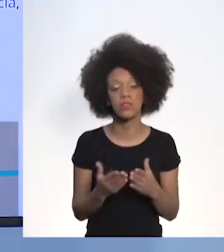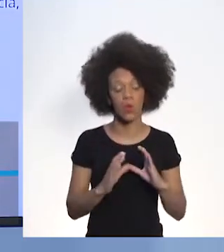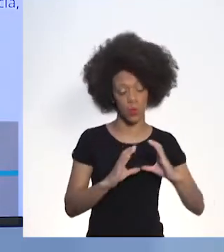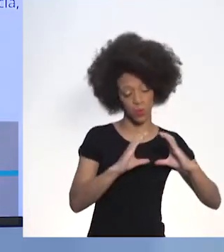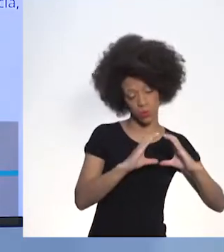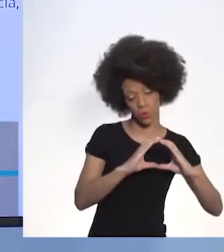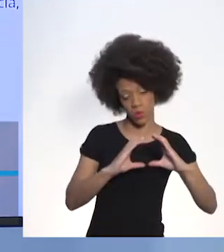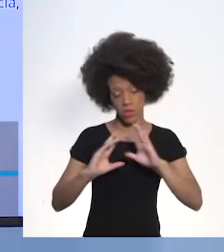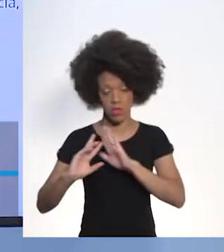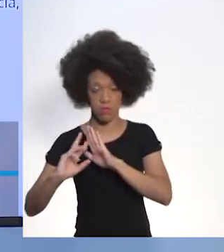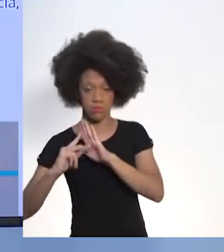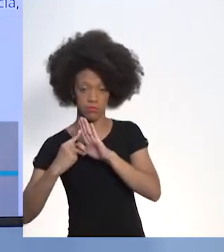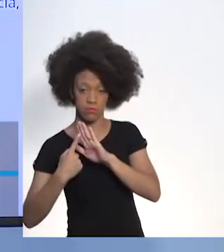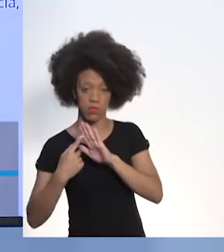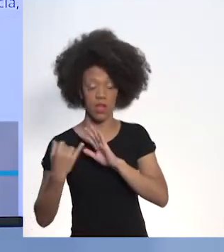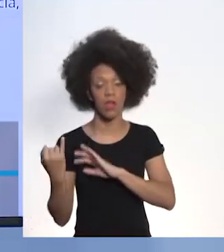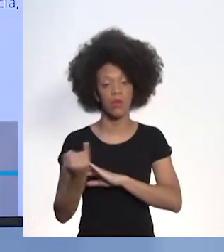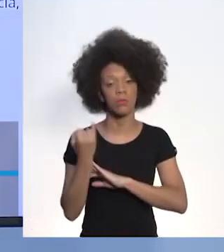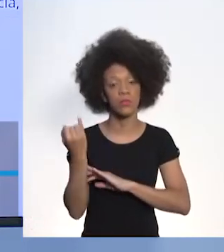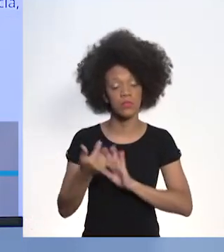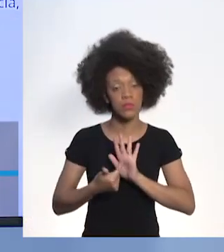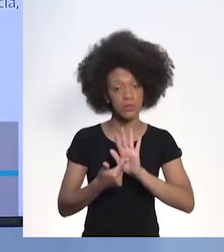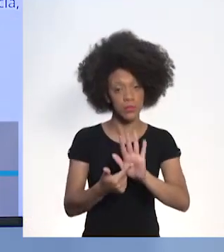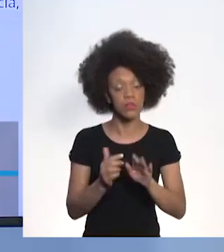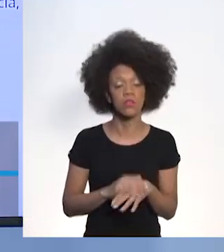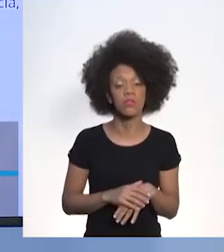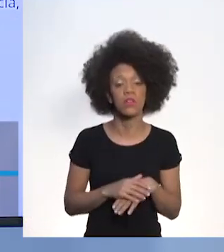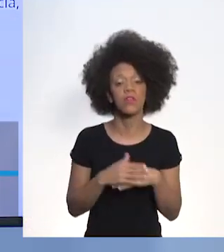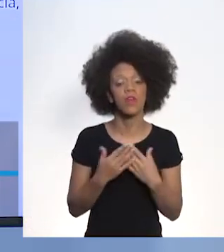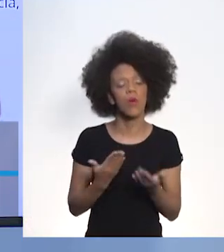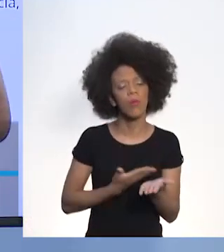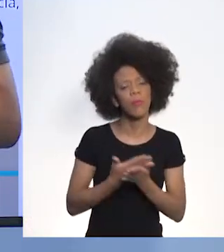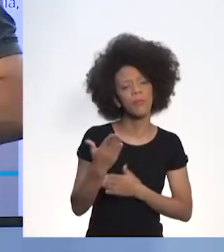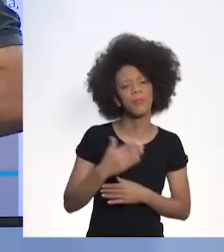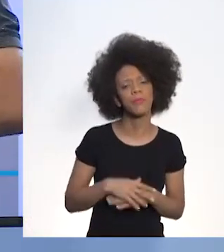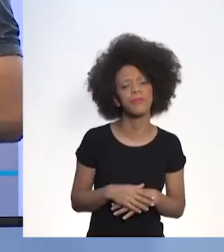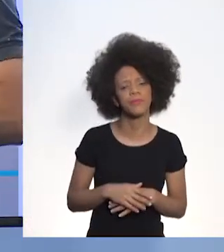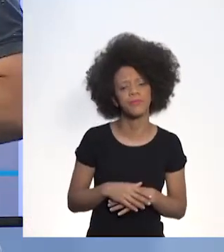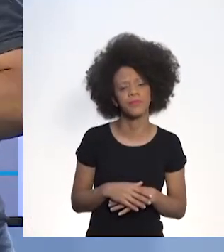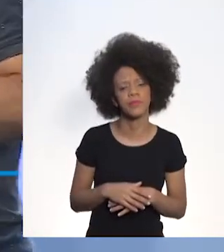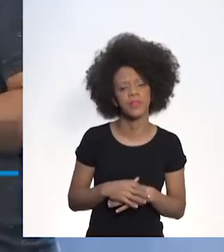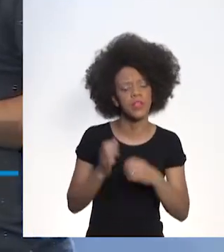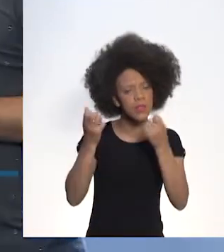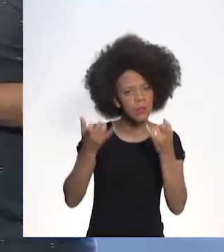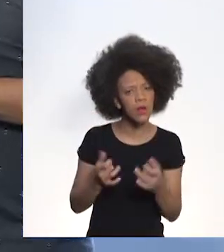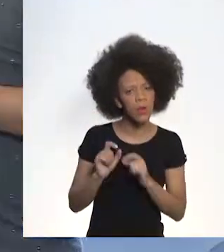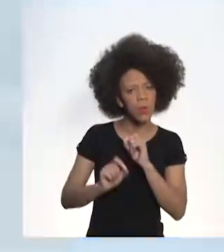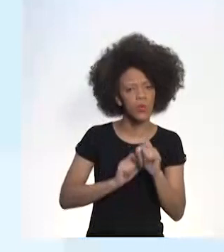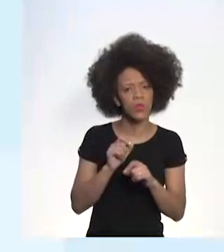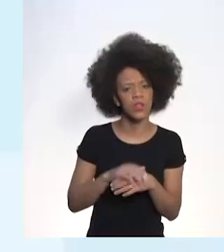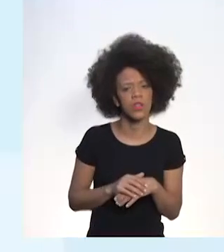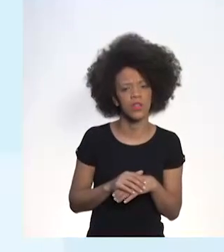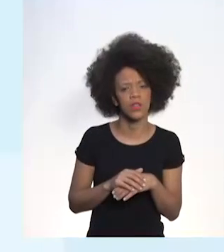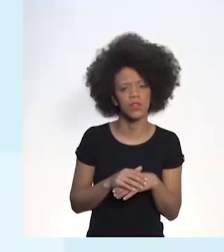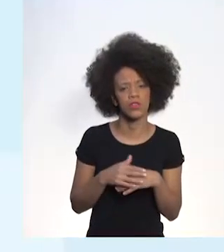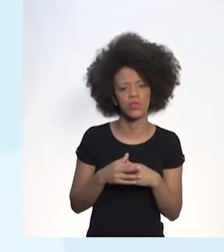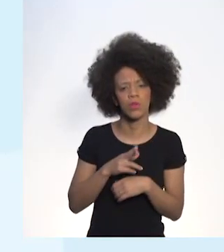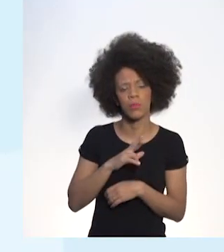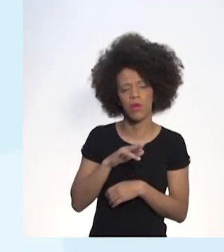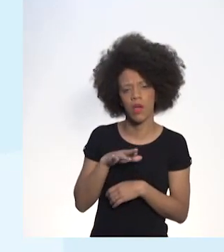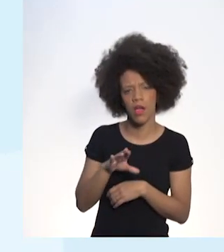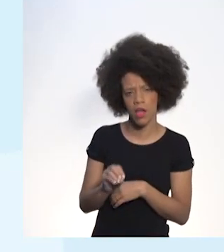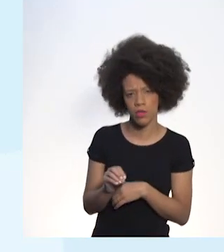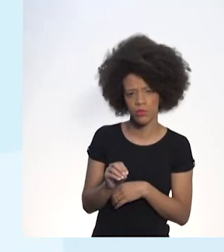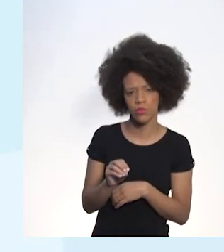circunferência que são importantes de serem apontados. E a gente vai começar, né, falando sobre o raio e o